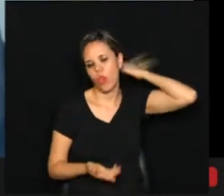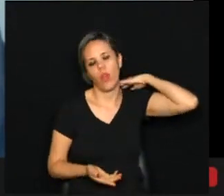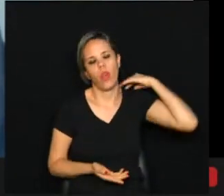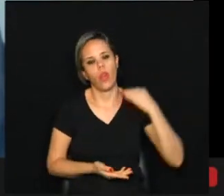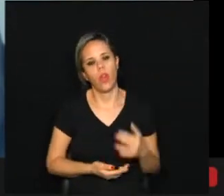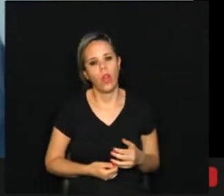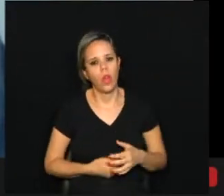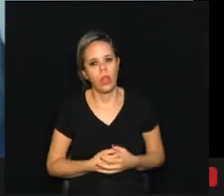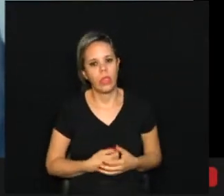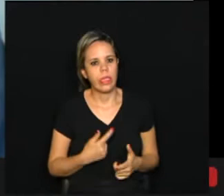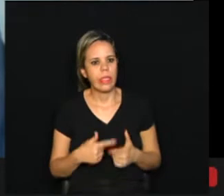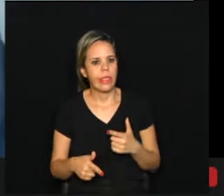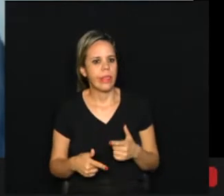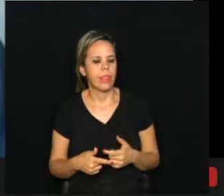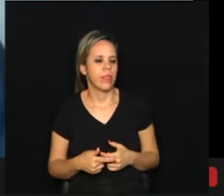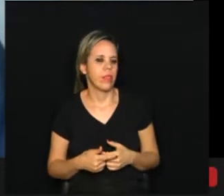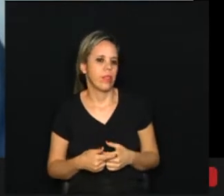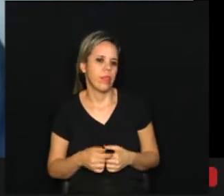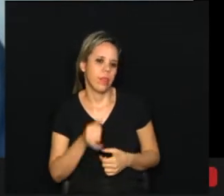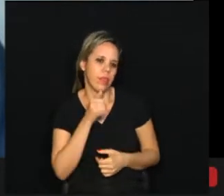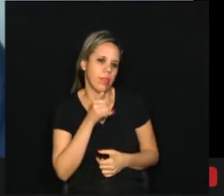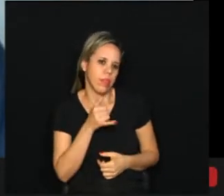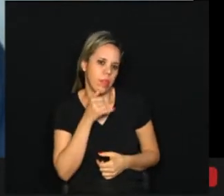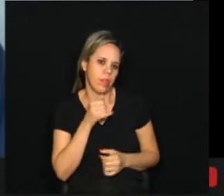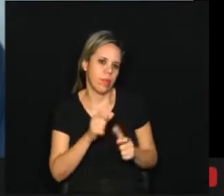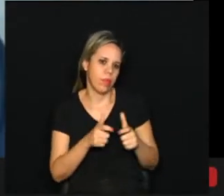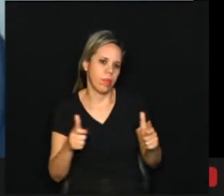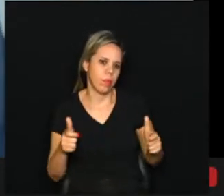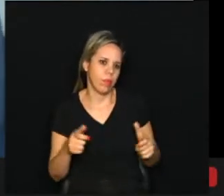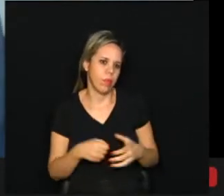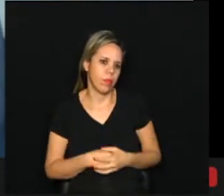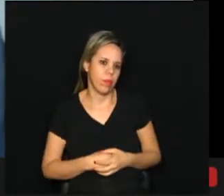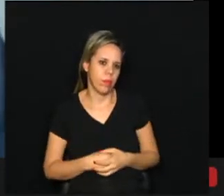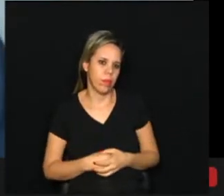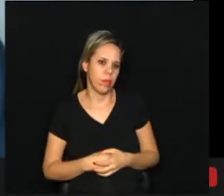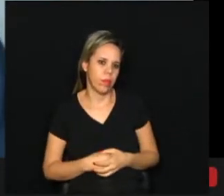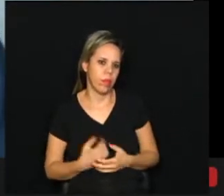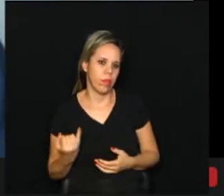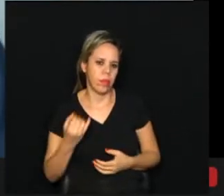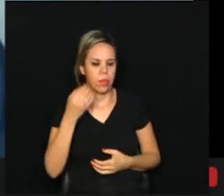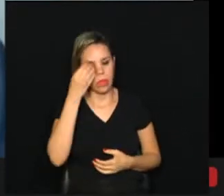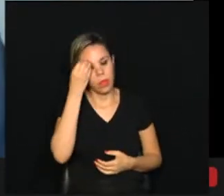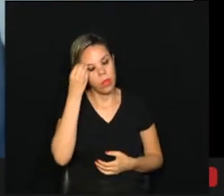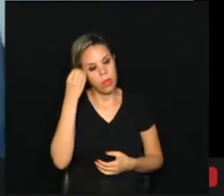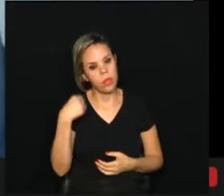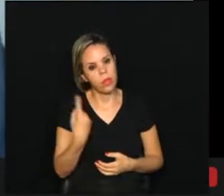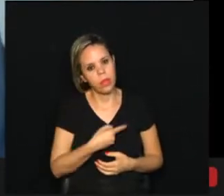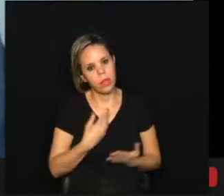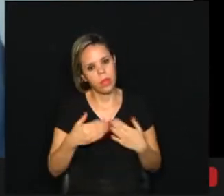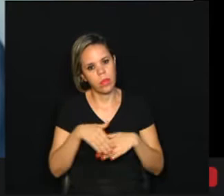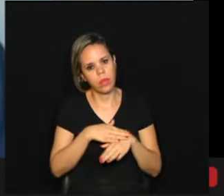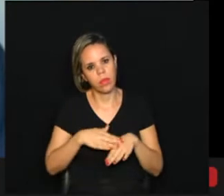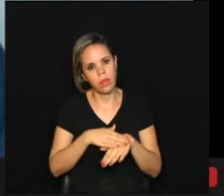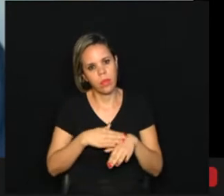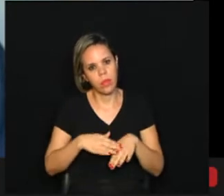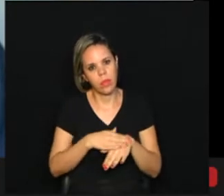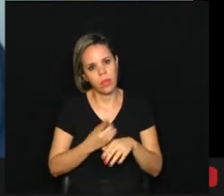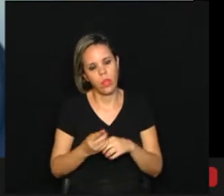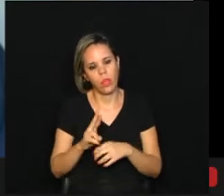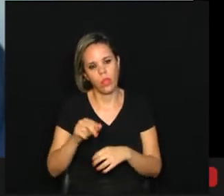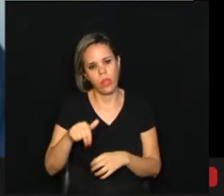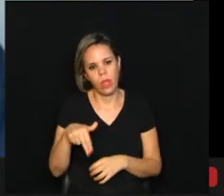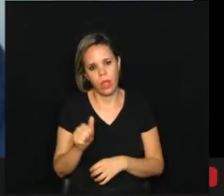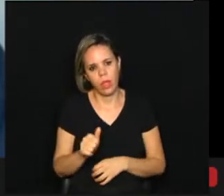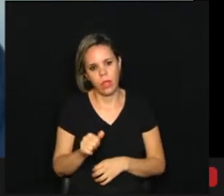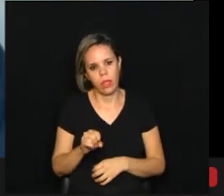Esse caso foi um caso muito emblemático, com grande repercussão. É muito importante a gente conversar sobre isso que a doutora Ana Carolina e a